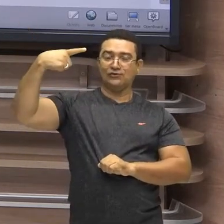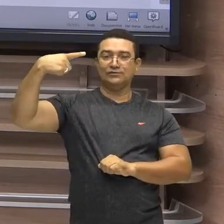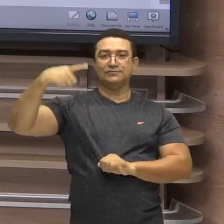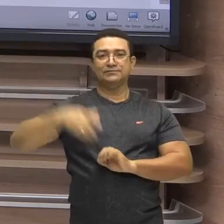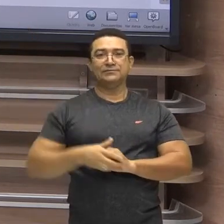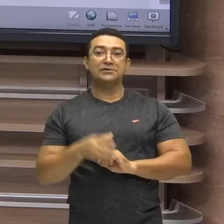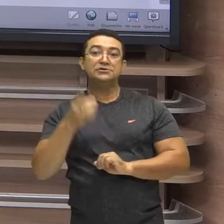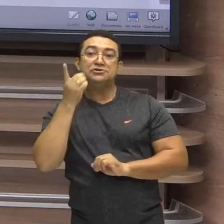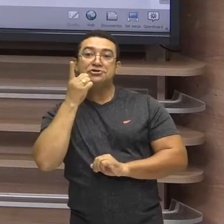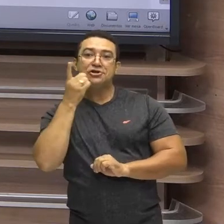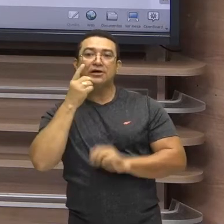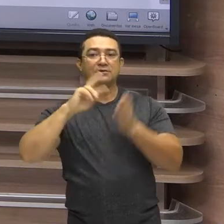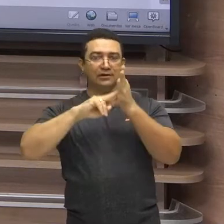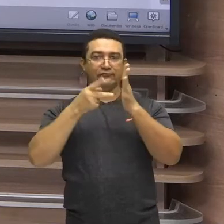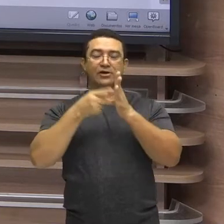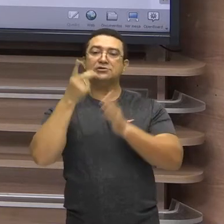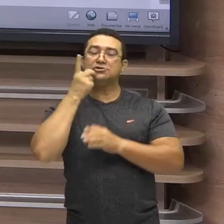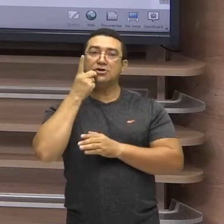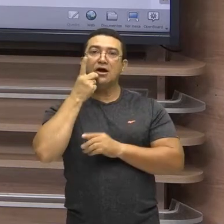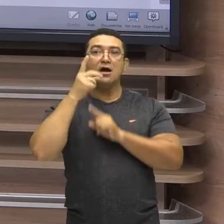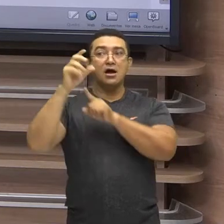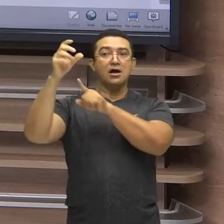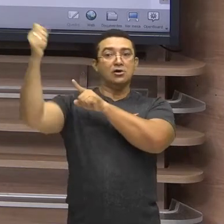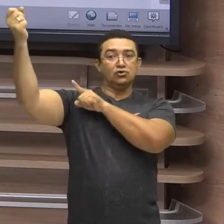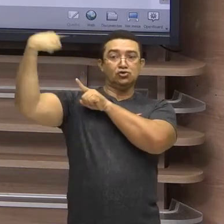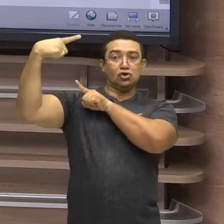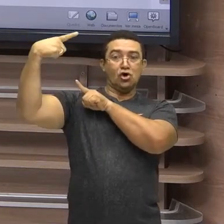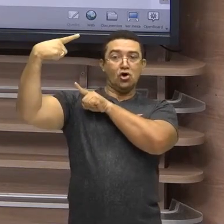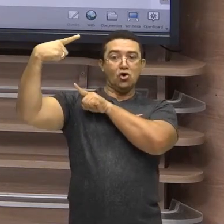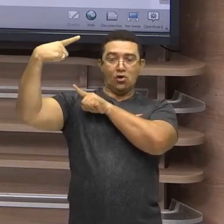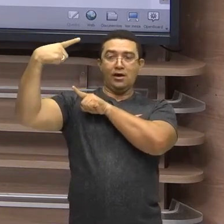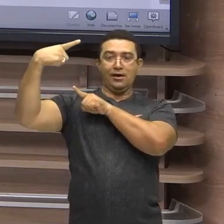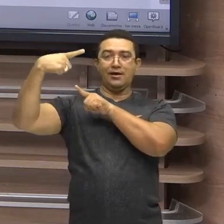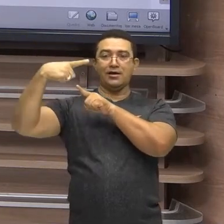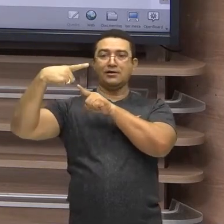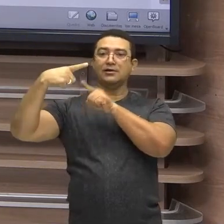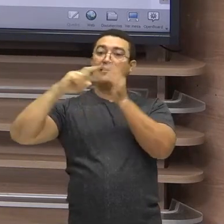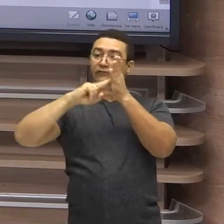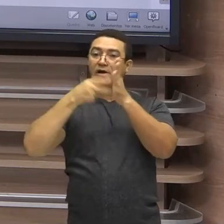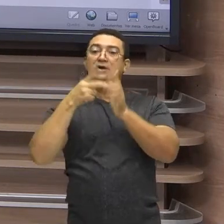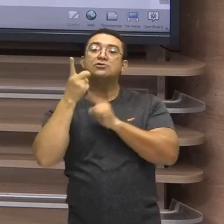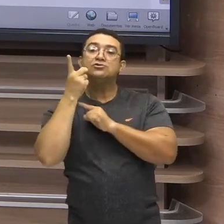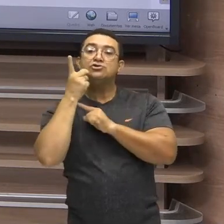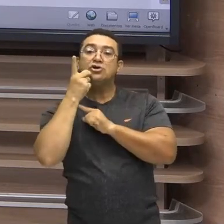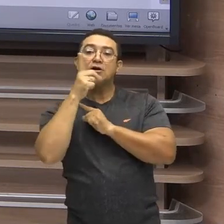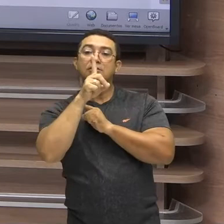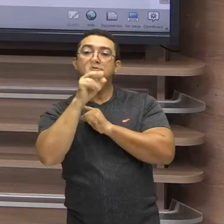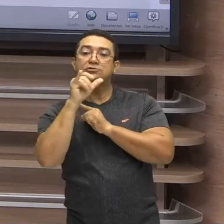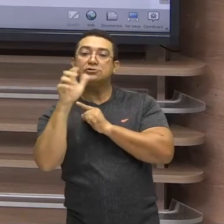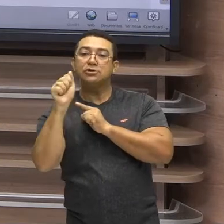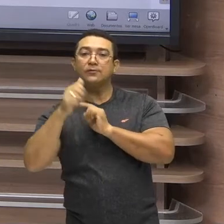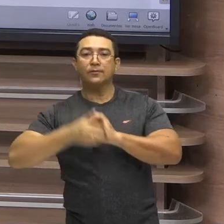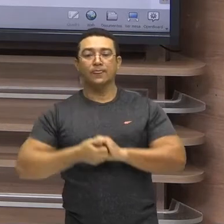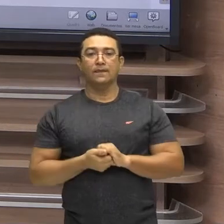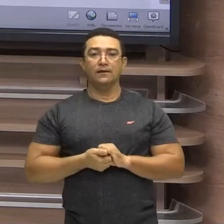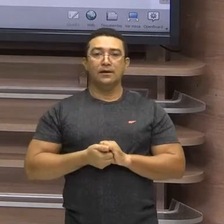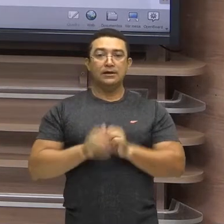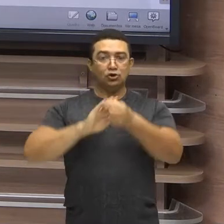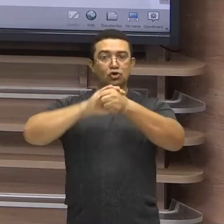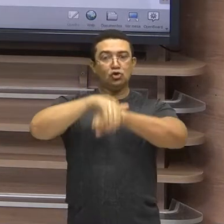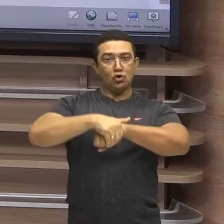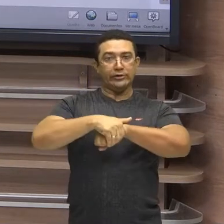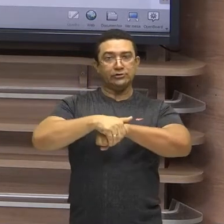o dia, né? O sol está representando o dia. E aqui nós temos a